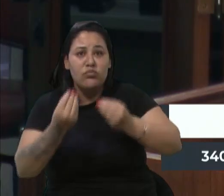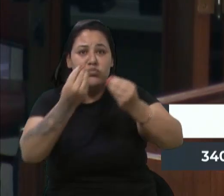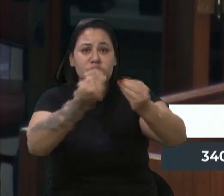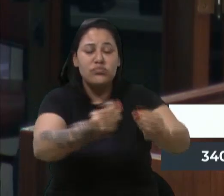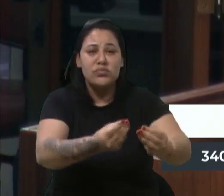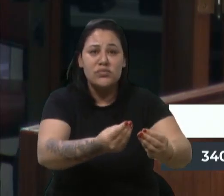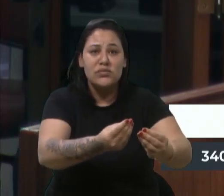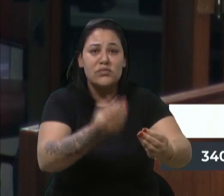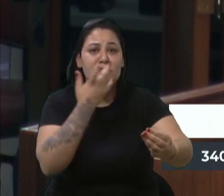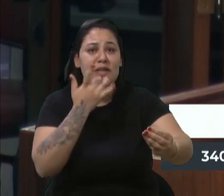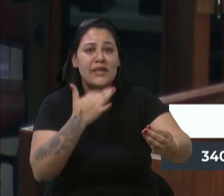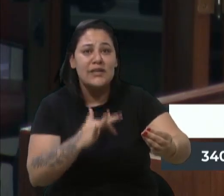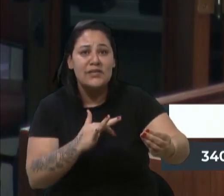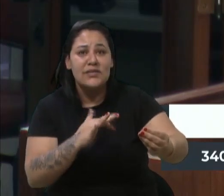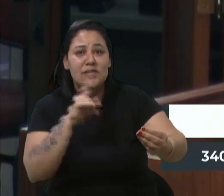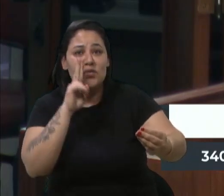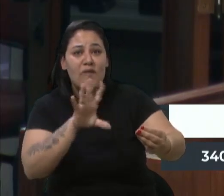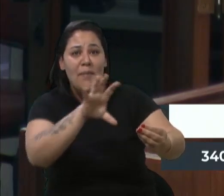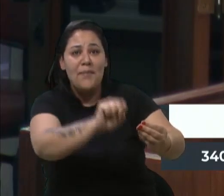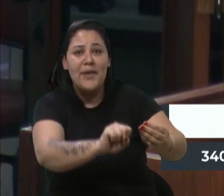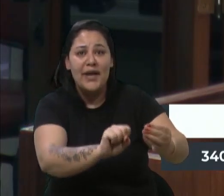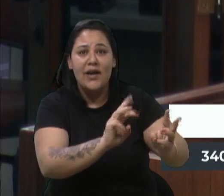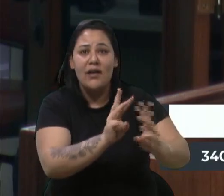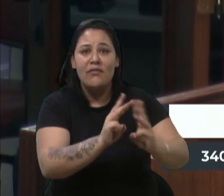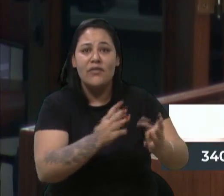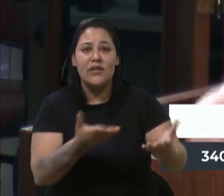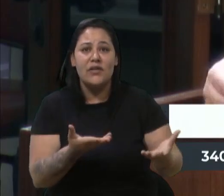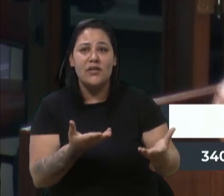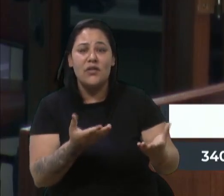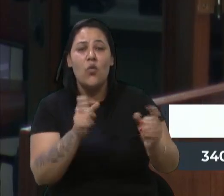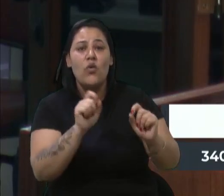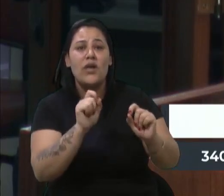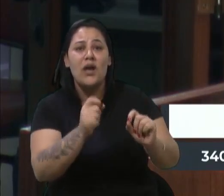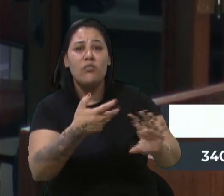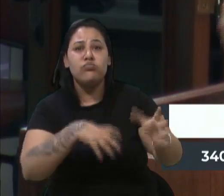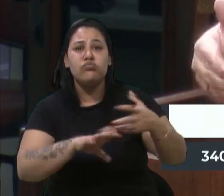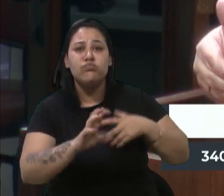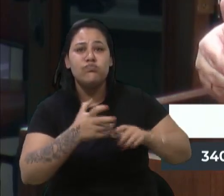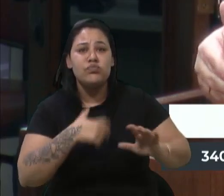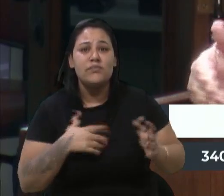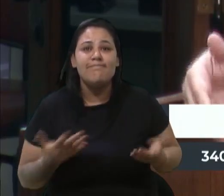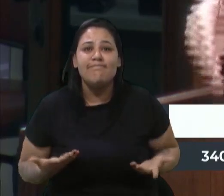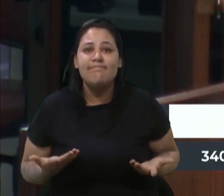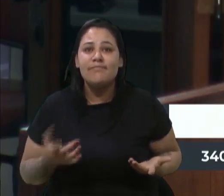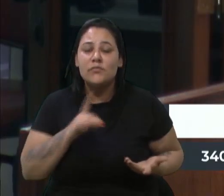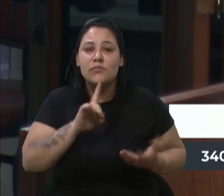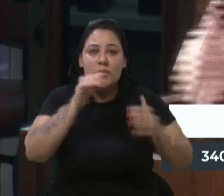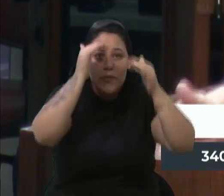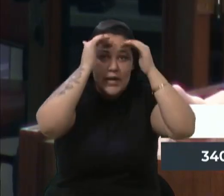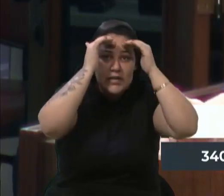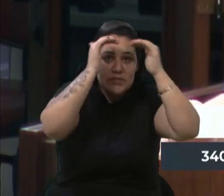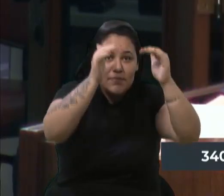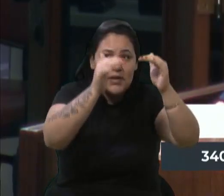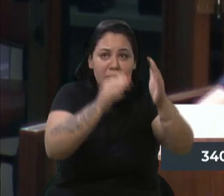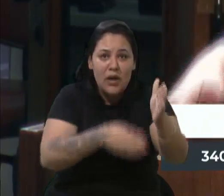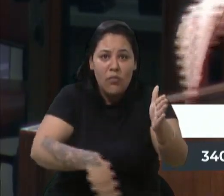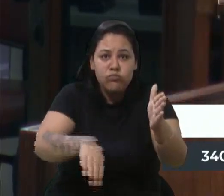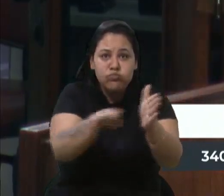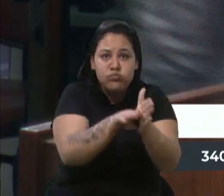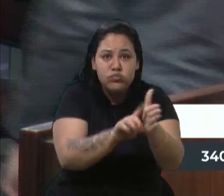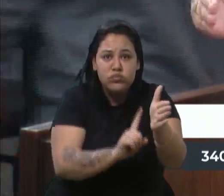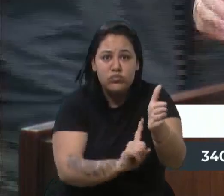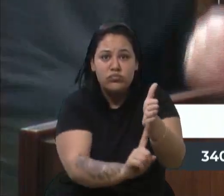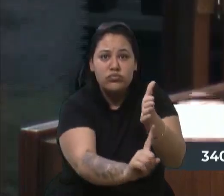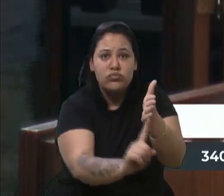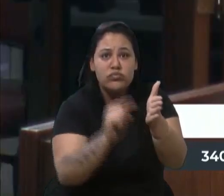para aquela criança que tu está indo buscar? No momento que tu não respeita um cordão pintado de amarelo e